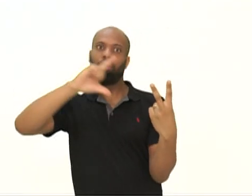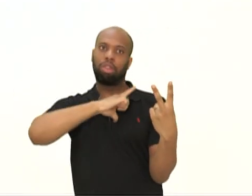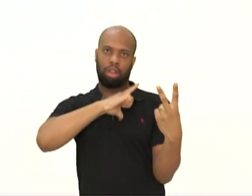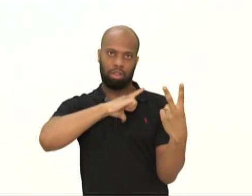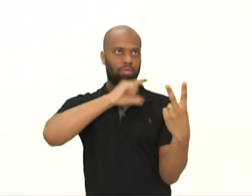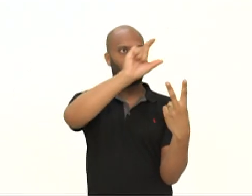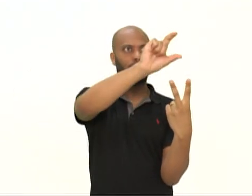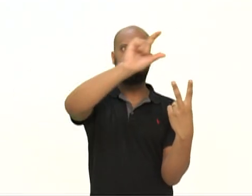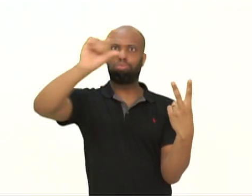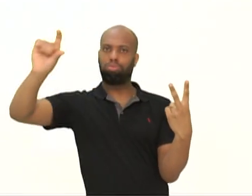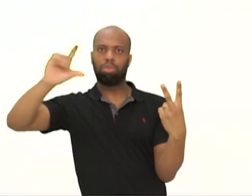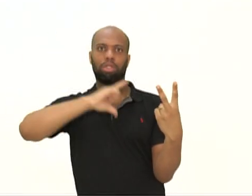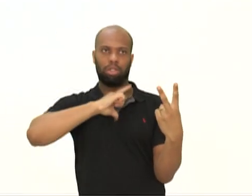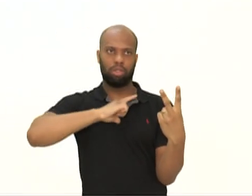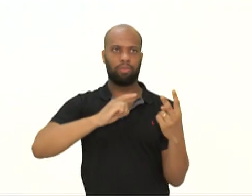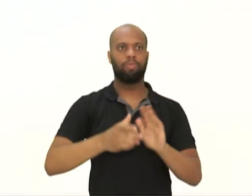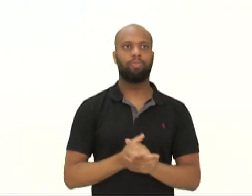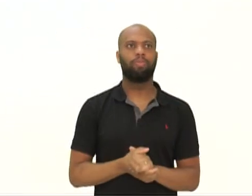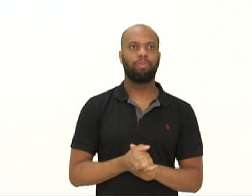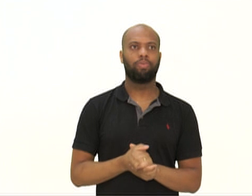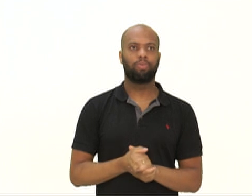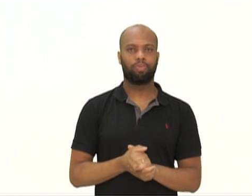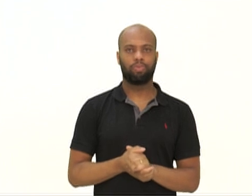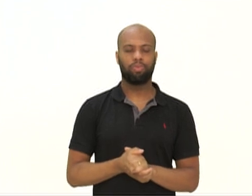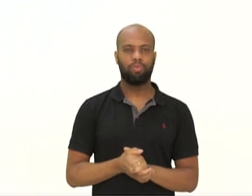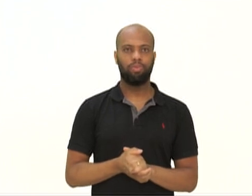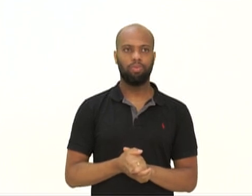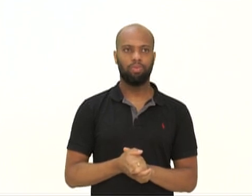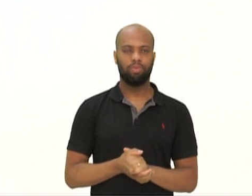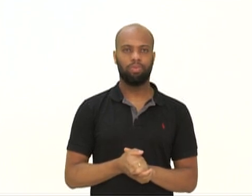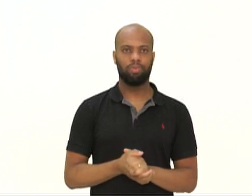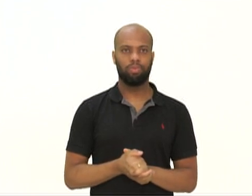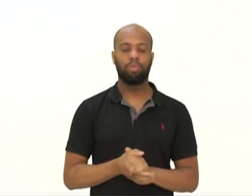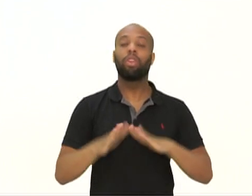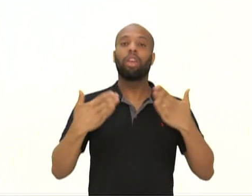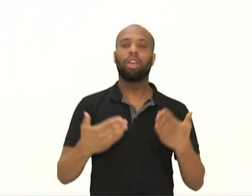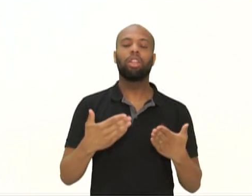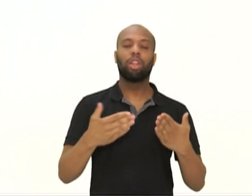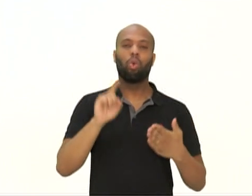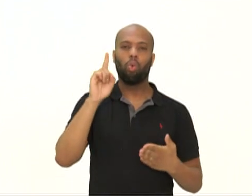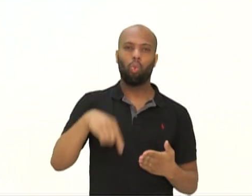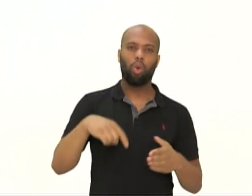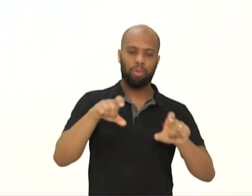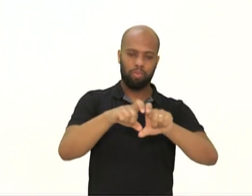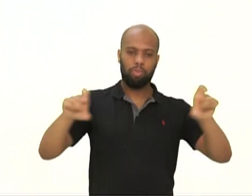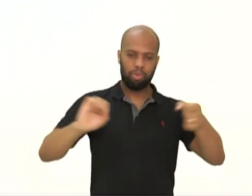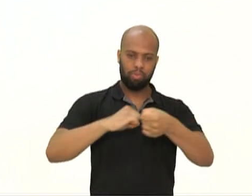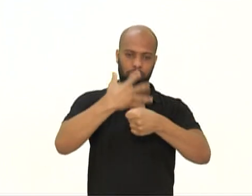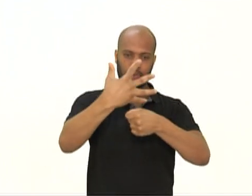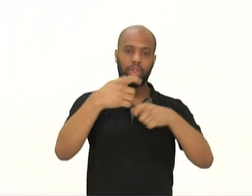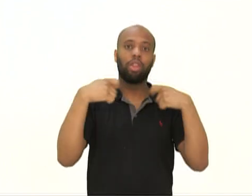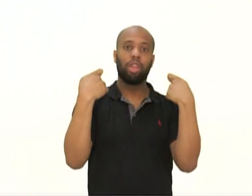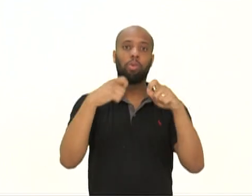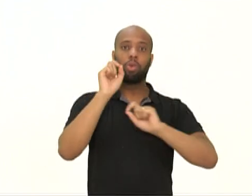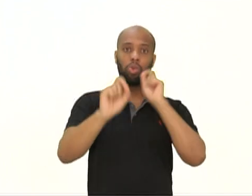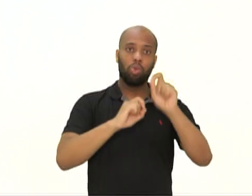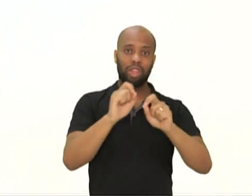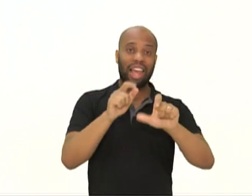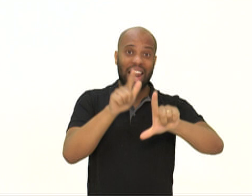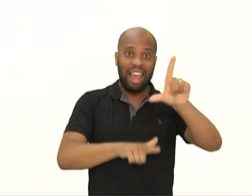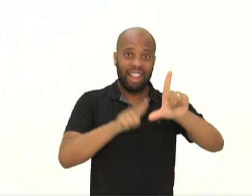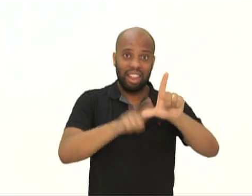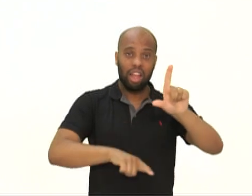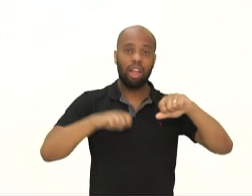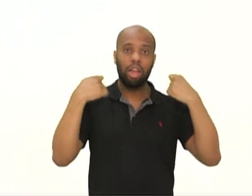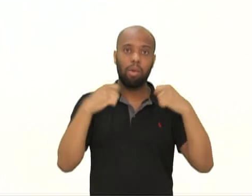4x menos 5, e isso igual a 8. Lembrando que para ser equação exponencial, a incógnita